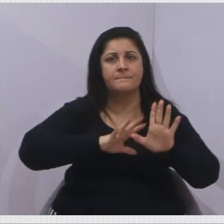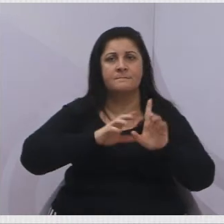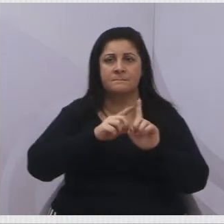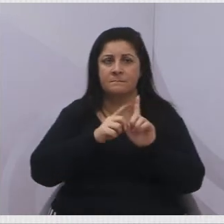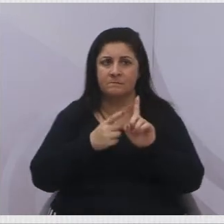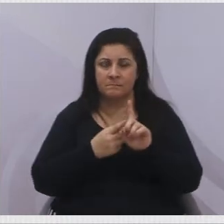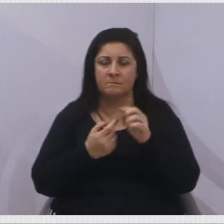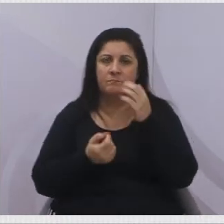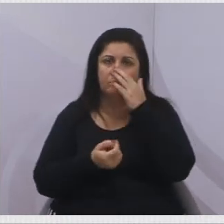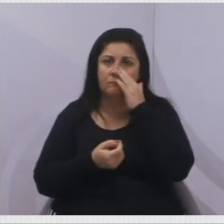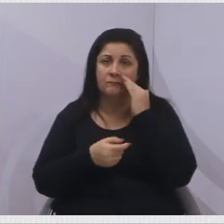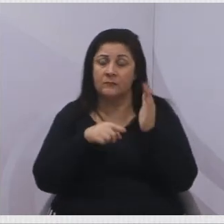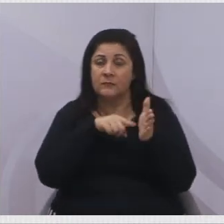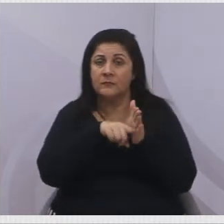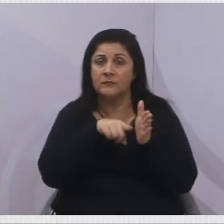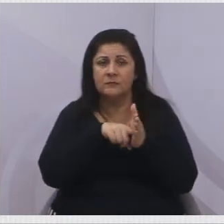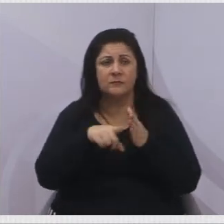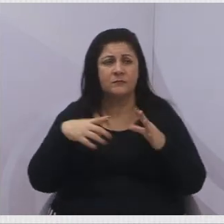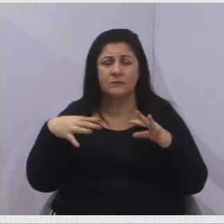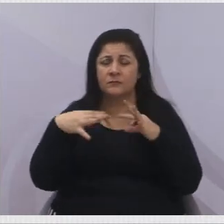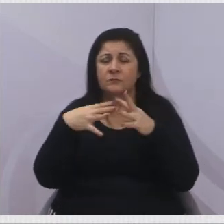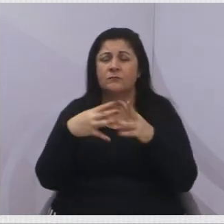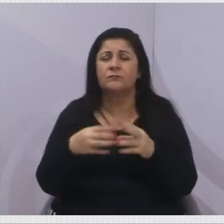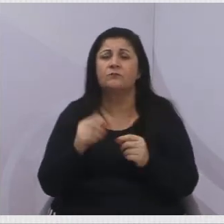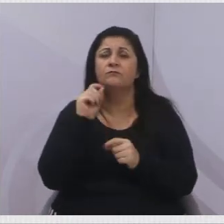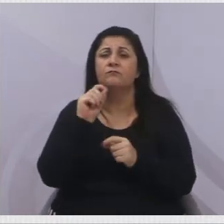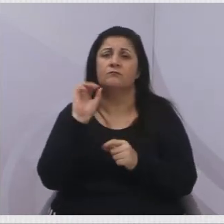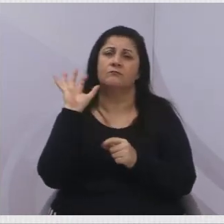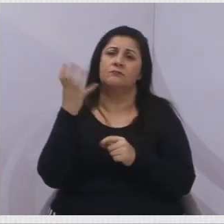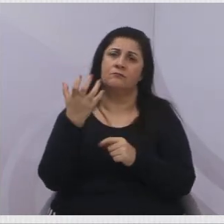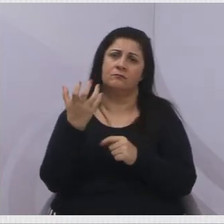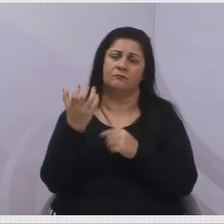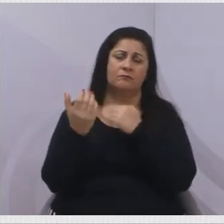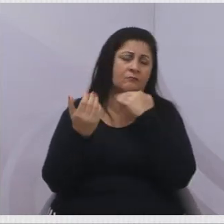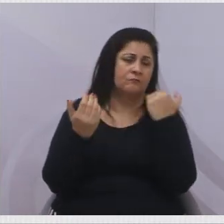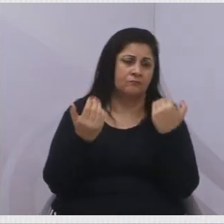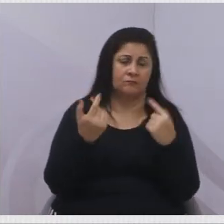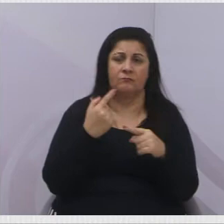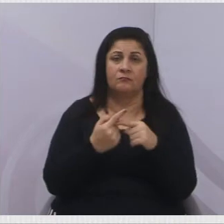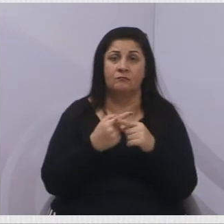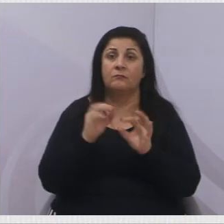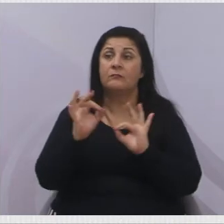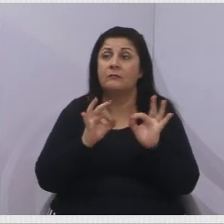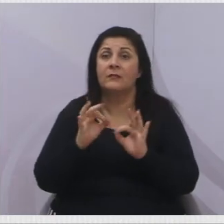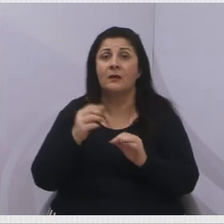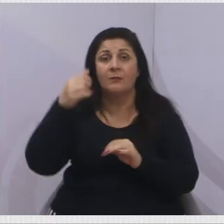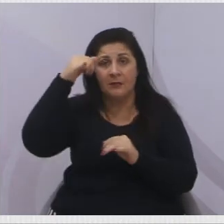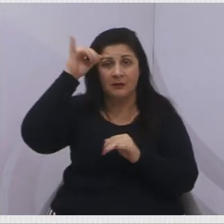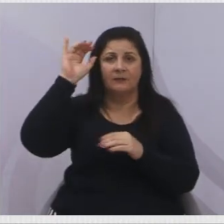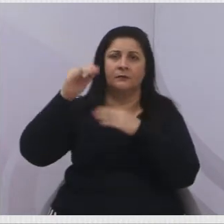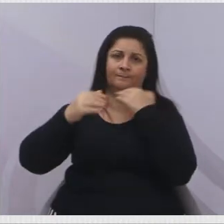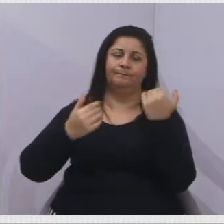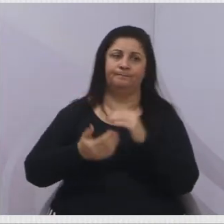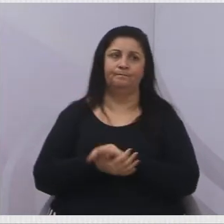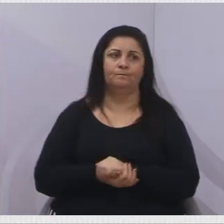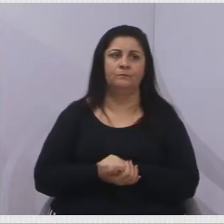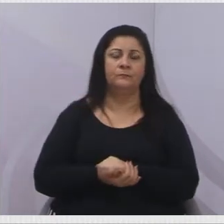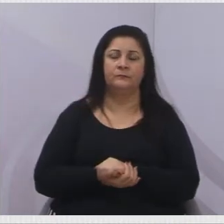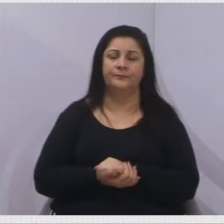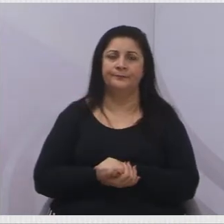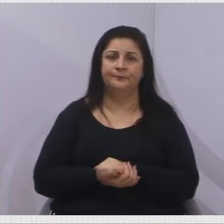de investigação de todos esses óbitos para que a gente possa propor ações. Ainda na